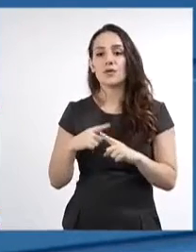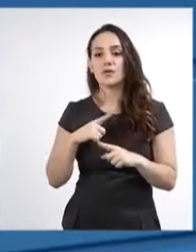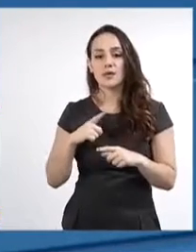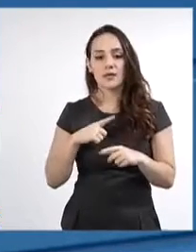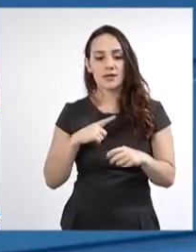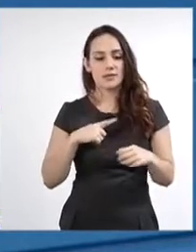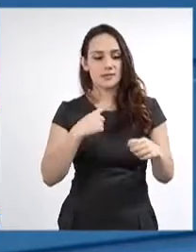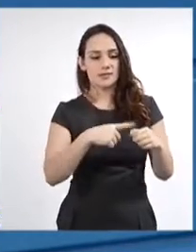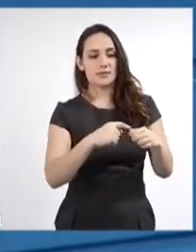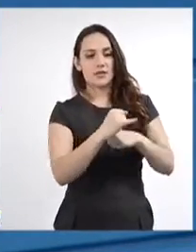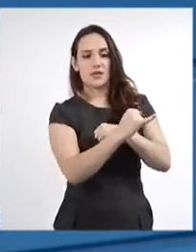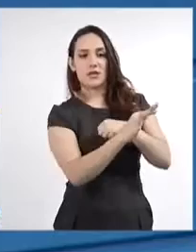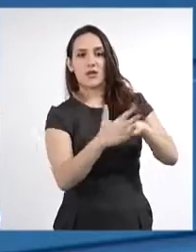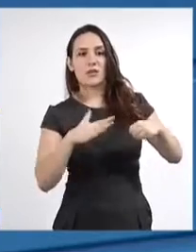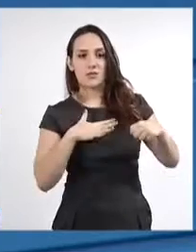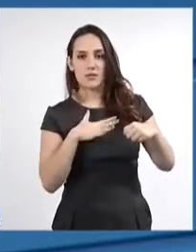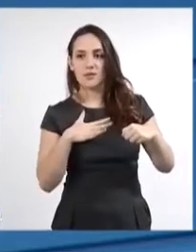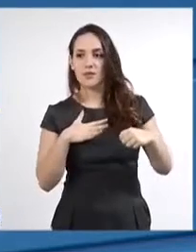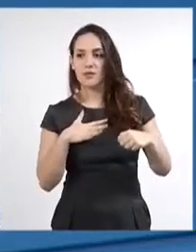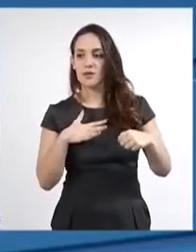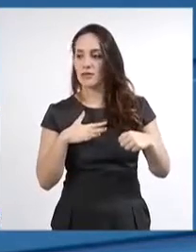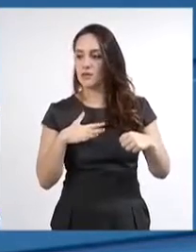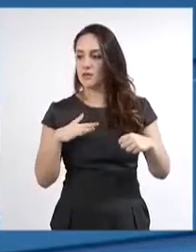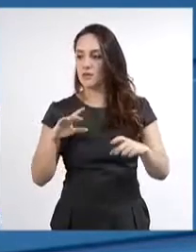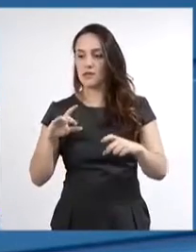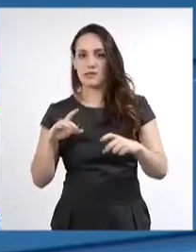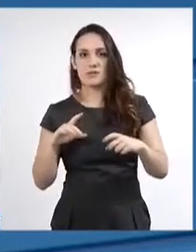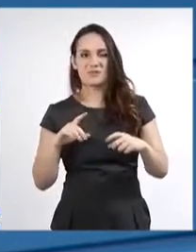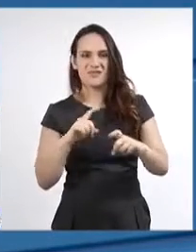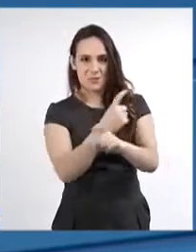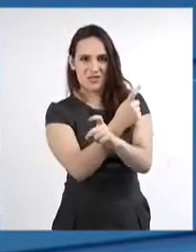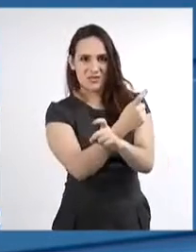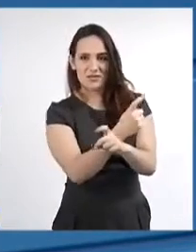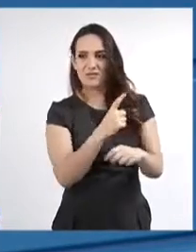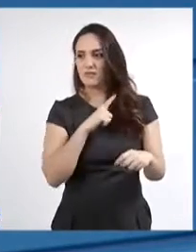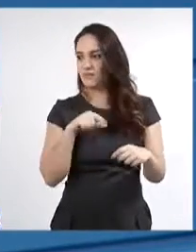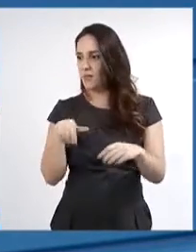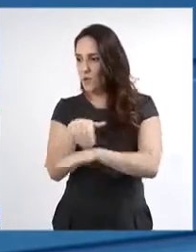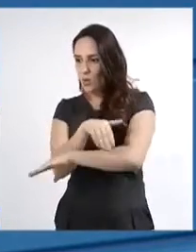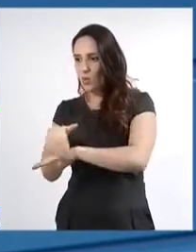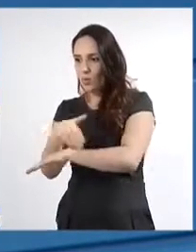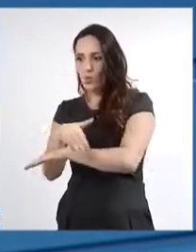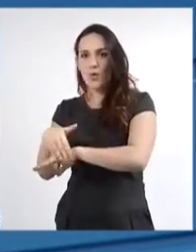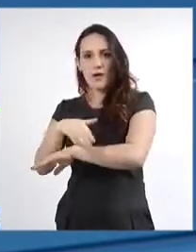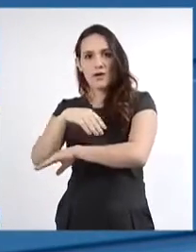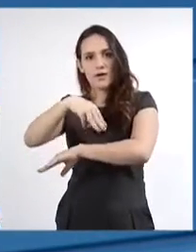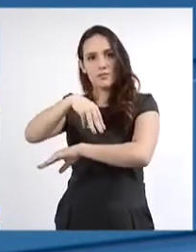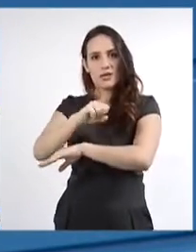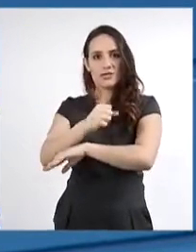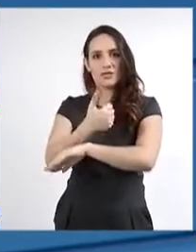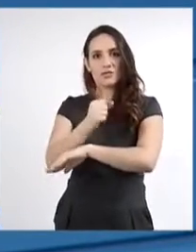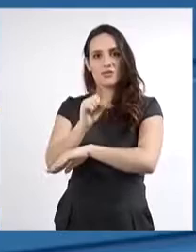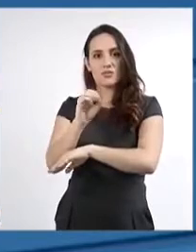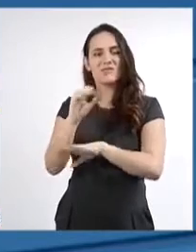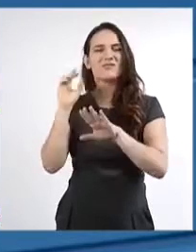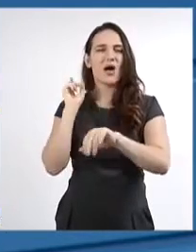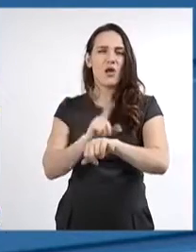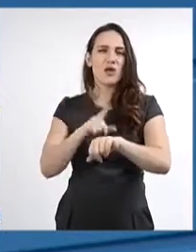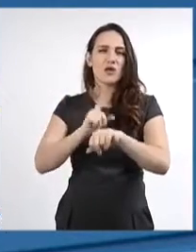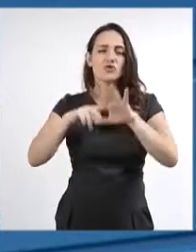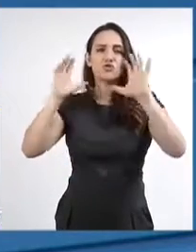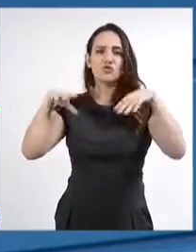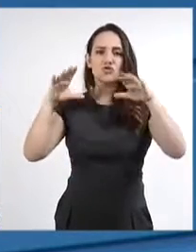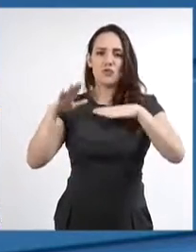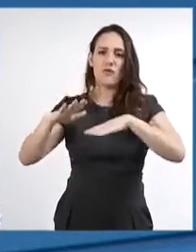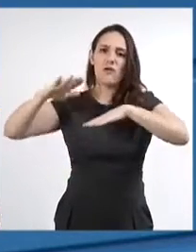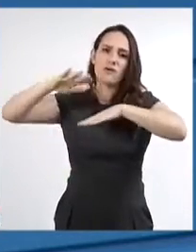Iguatemi à rodovia MS-180. Há uma expectativa muito grande, há muito atoleiro quando chove, e aí eles estão